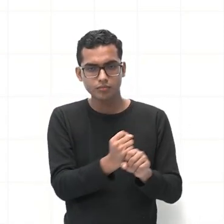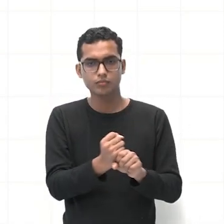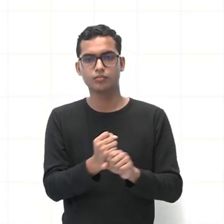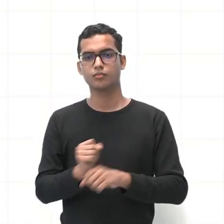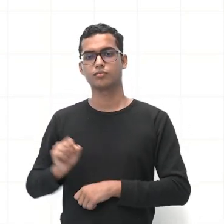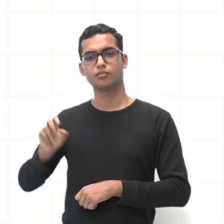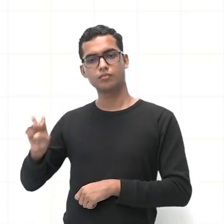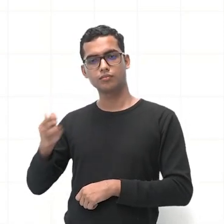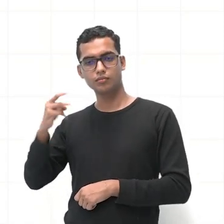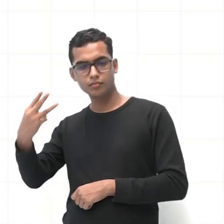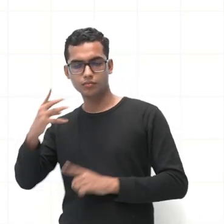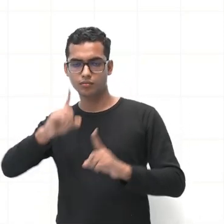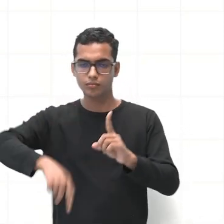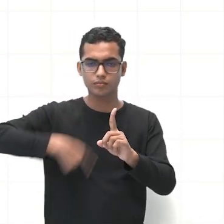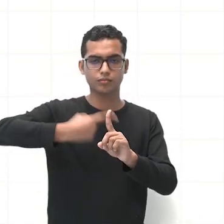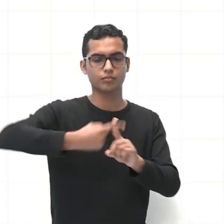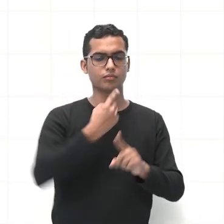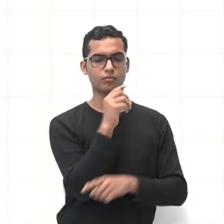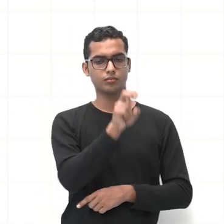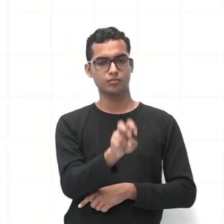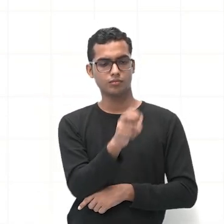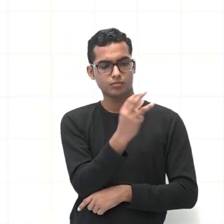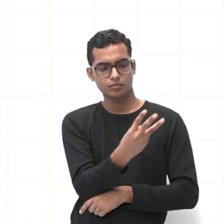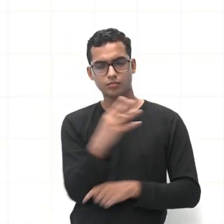mais 53, vamos ter quanto?